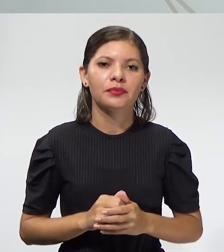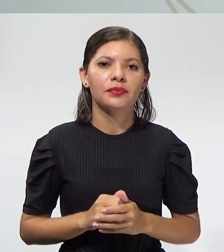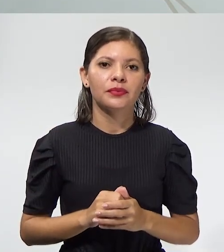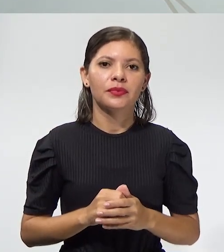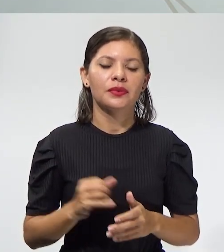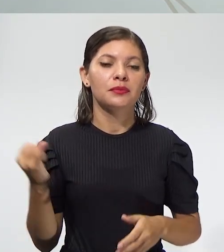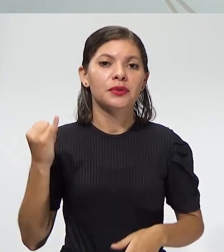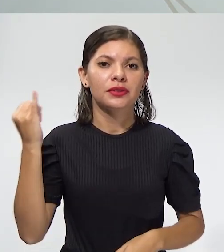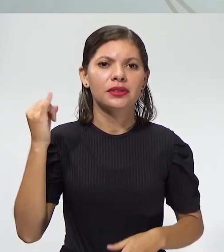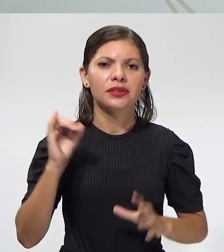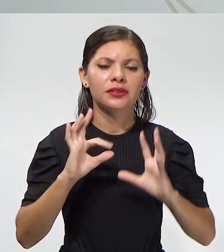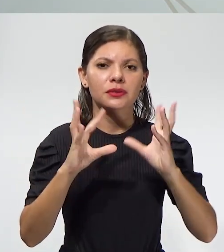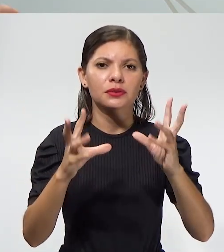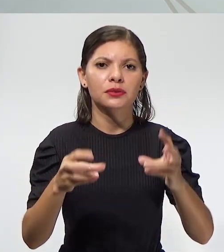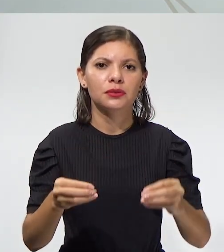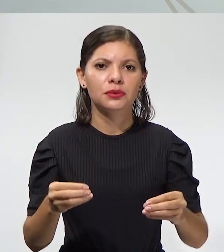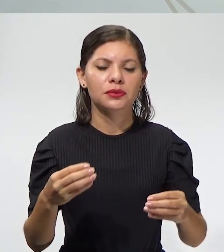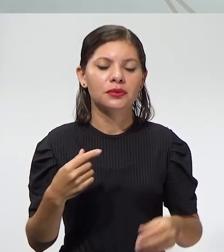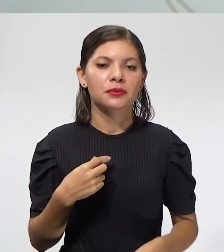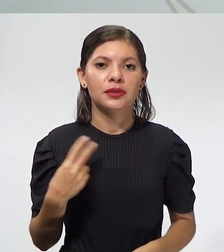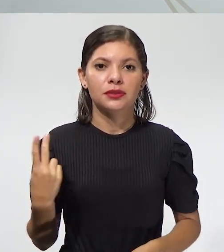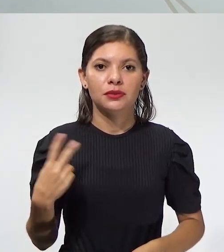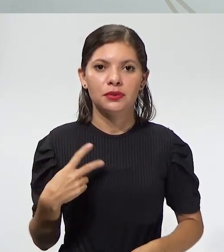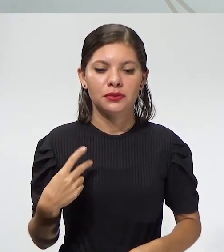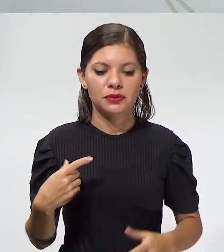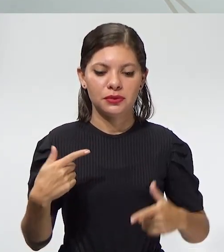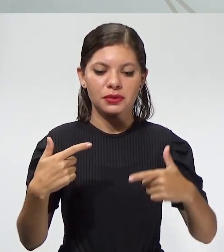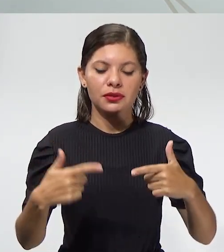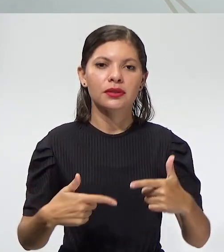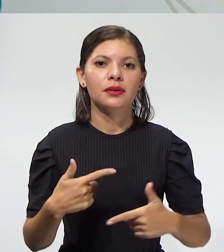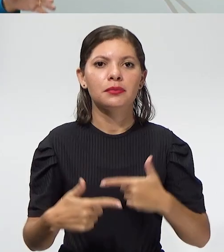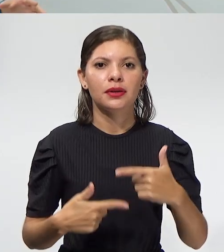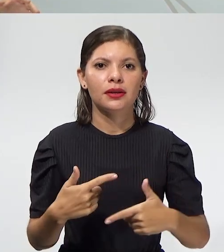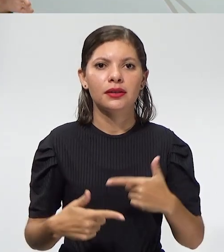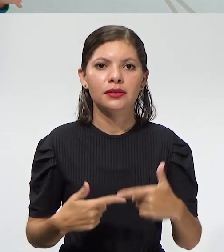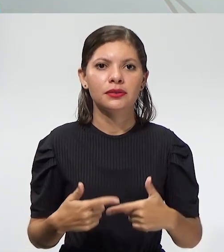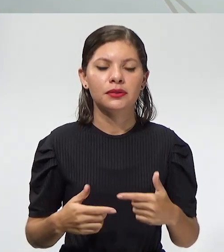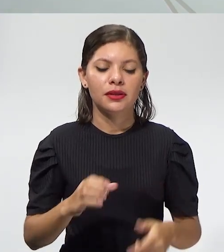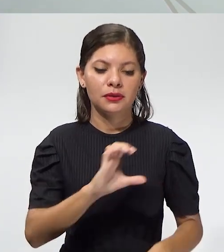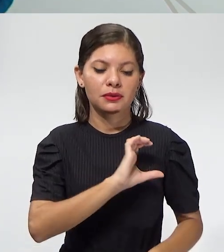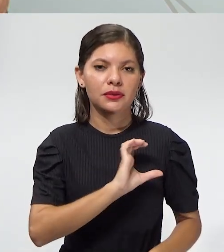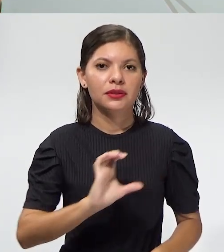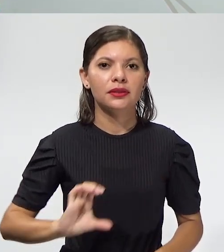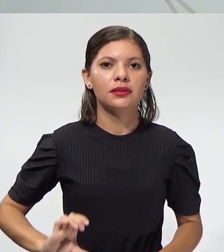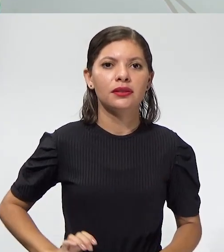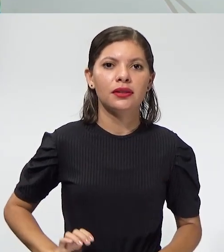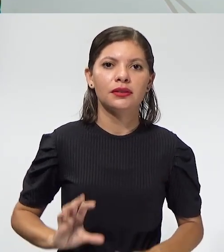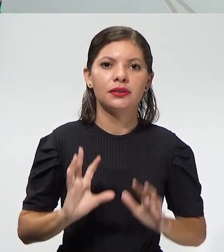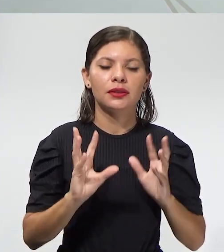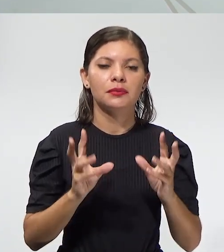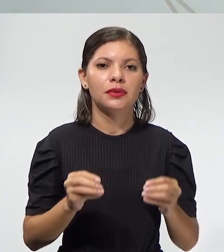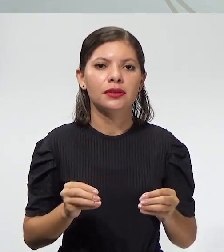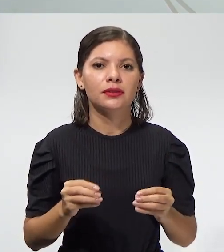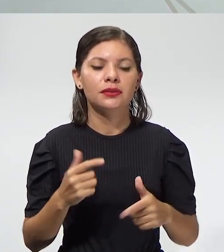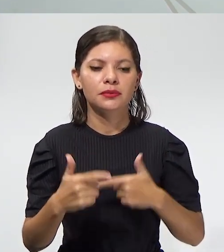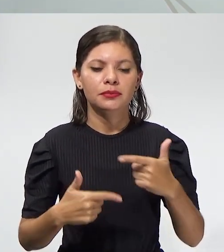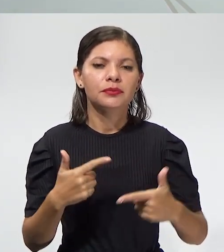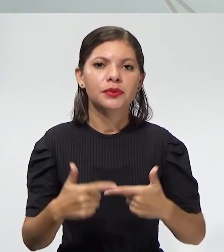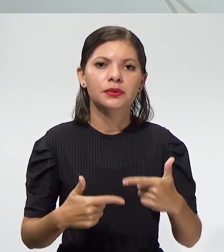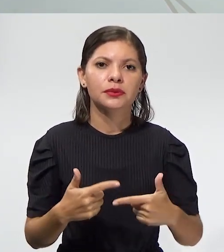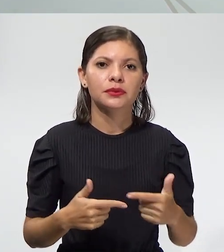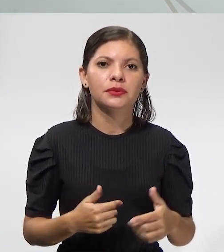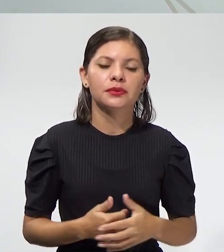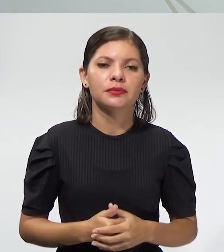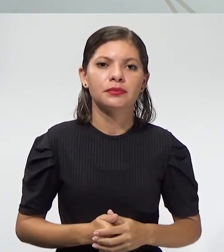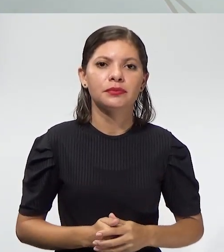estamos no mesmo nível, no sentido de importância, mas o nosso trabalho é de coordenar o trabalho dos demais. Então, nós ouvimos